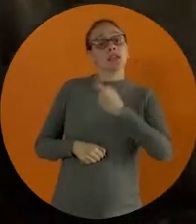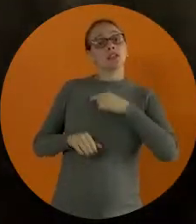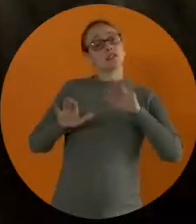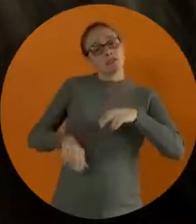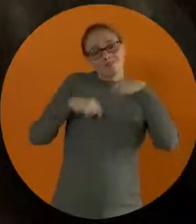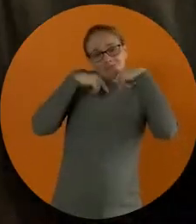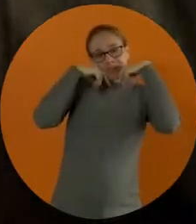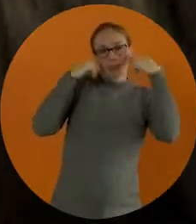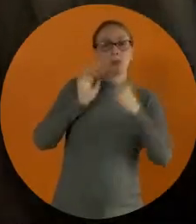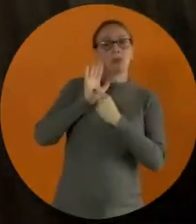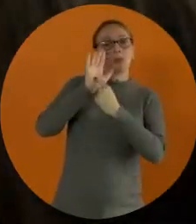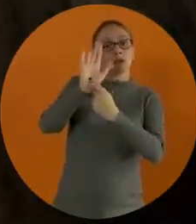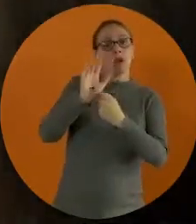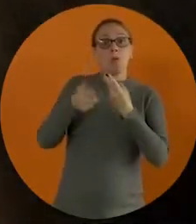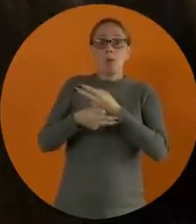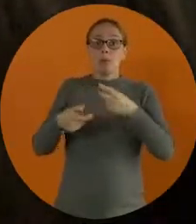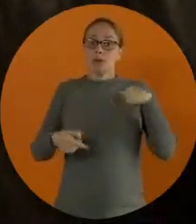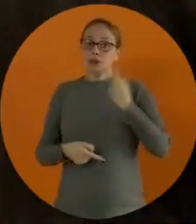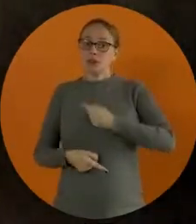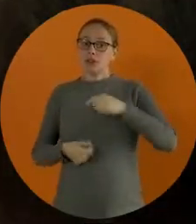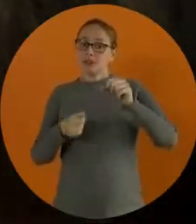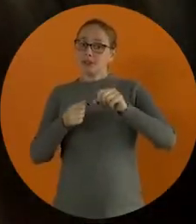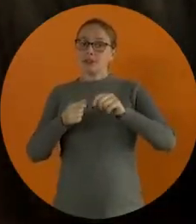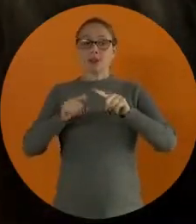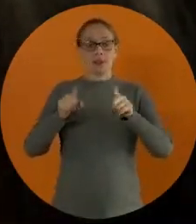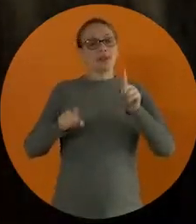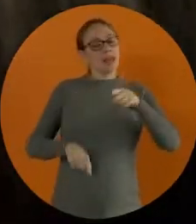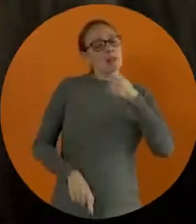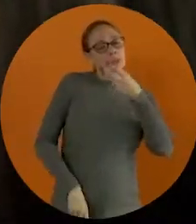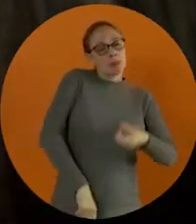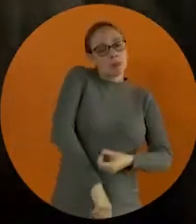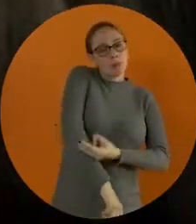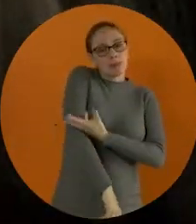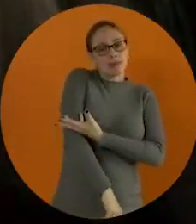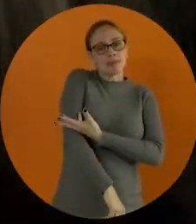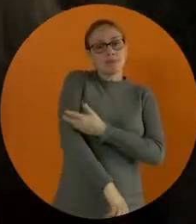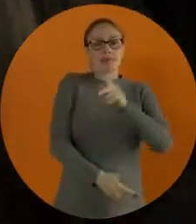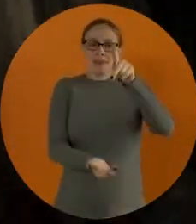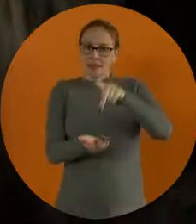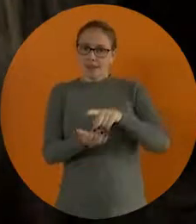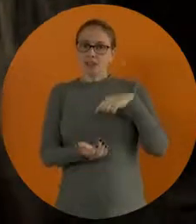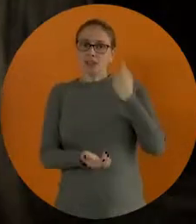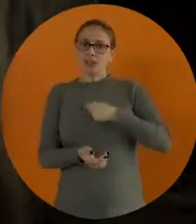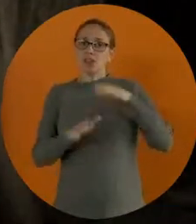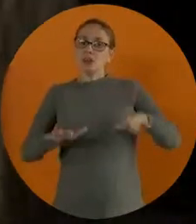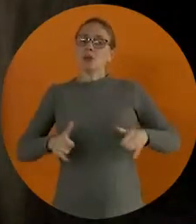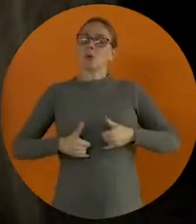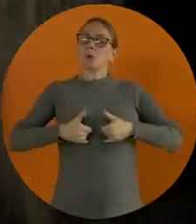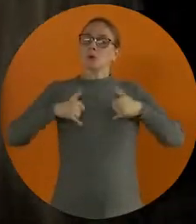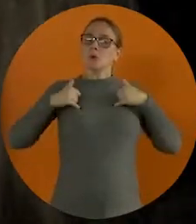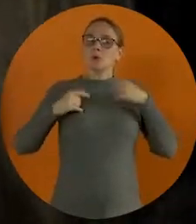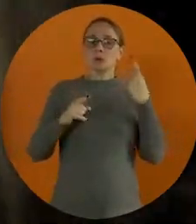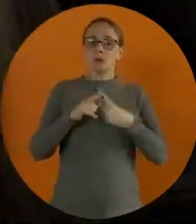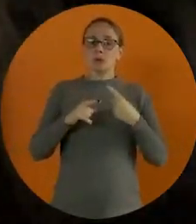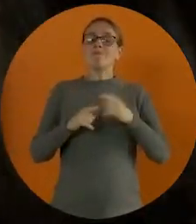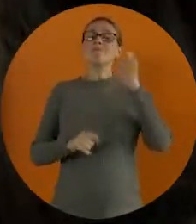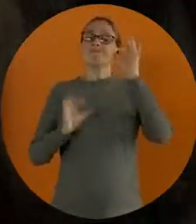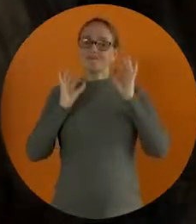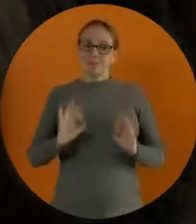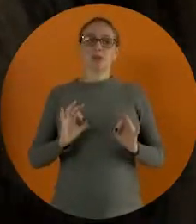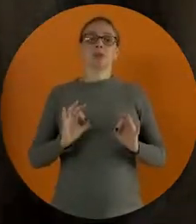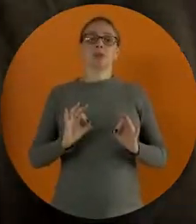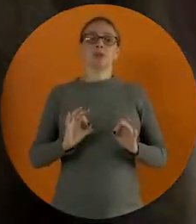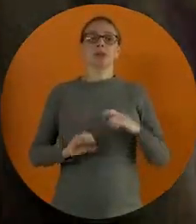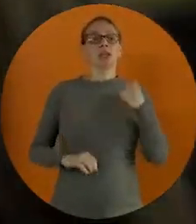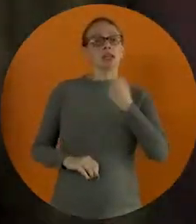vergonha por estar mostrando assim, algo que a gente fez, né? Mas é bem emocionante, na verdade, a gente fica com orgulho, porque deu muito